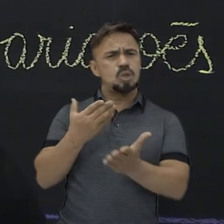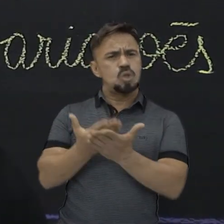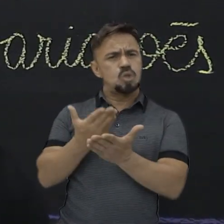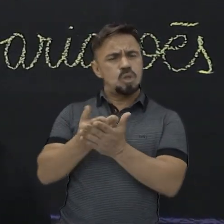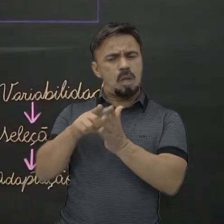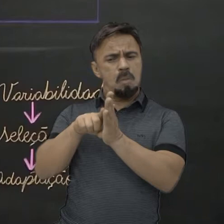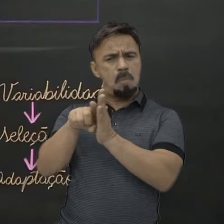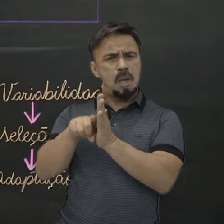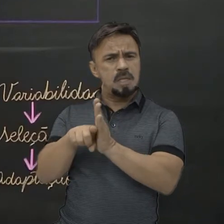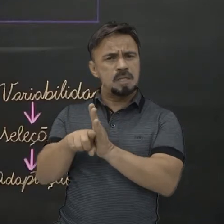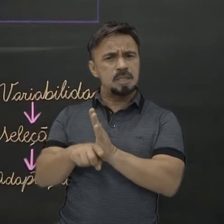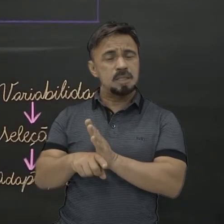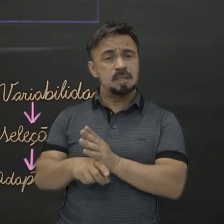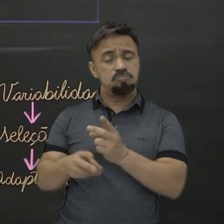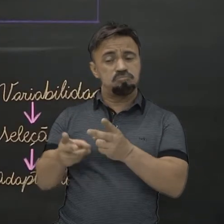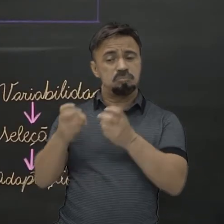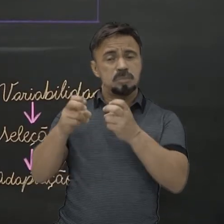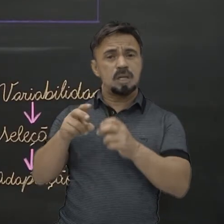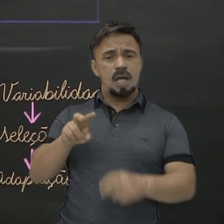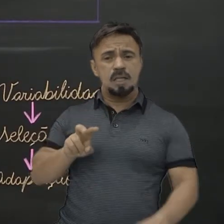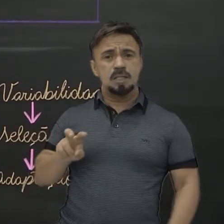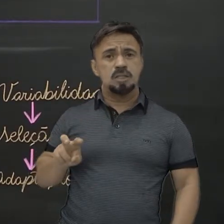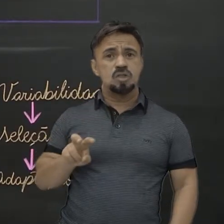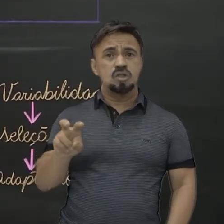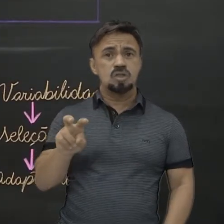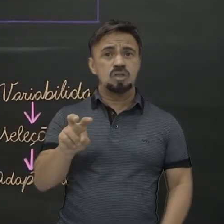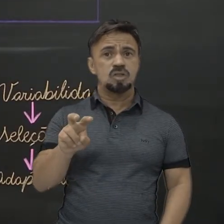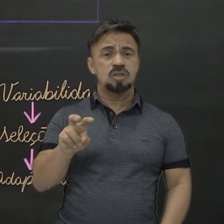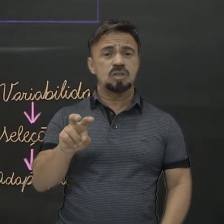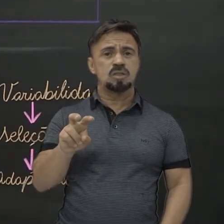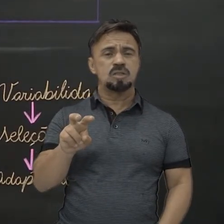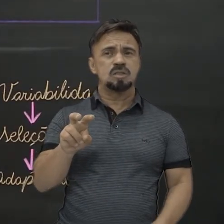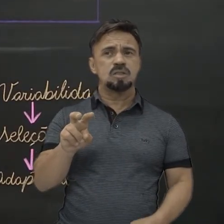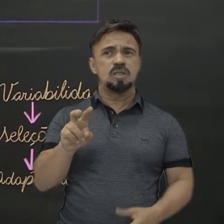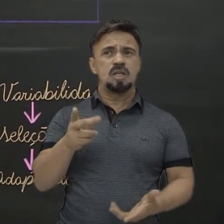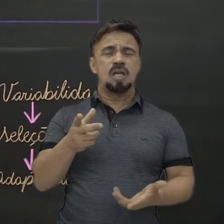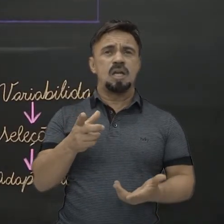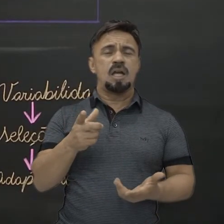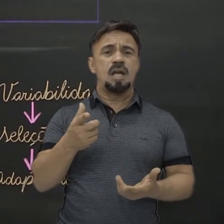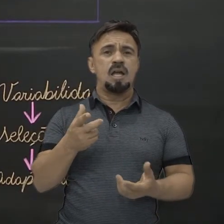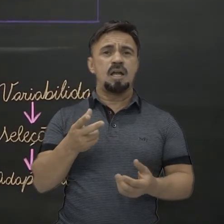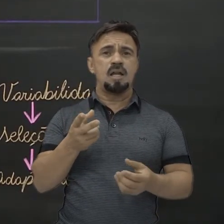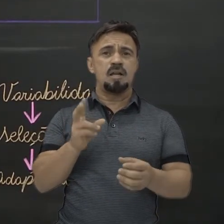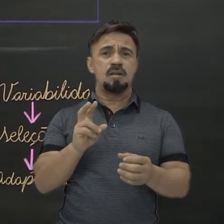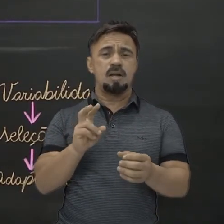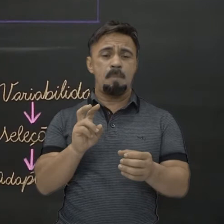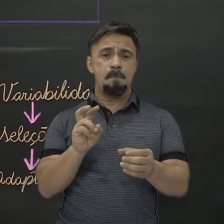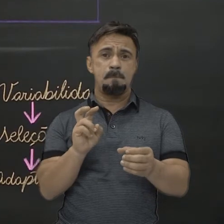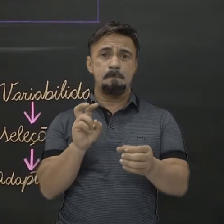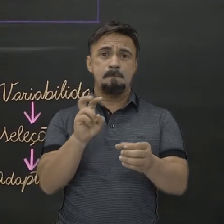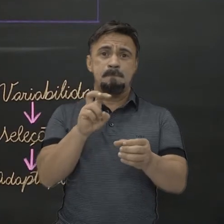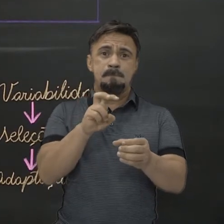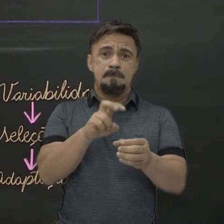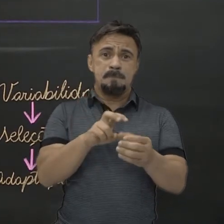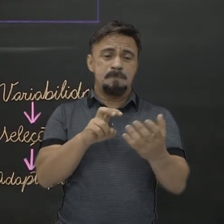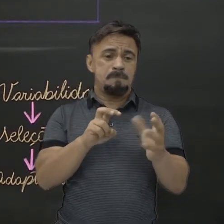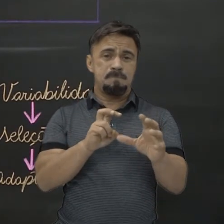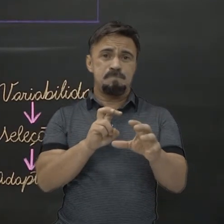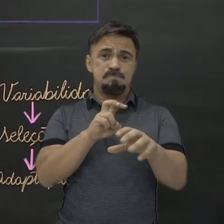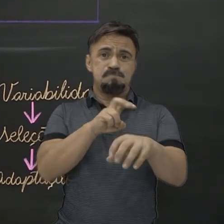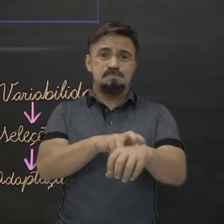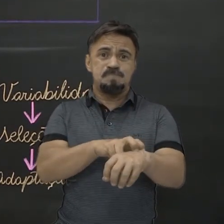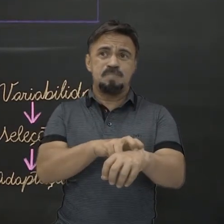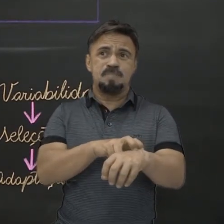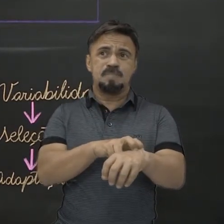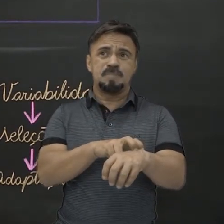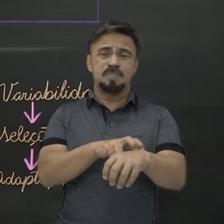desses animais, observava-se que a jararaca ela lançava ali a sua peçonha na sua presa e que muitas vezes o animal